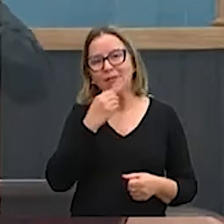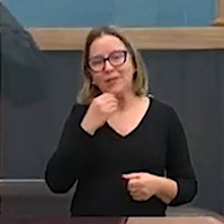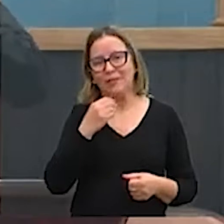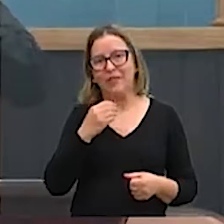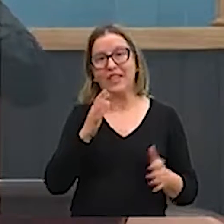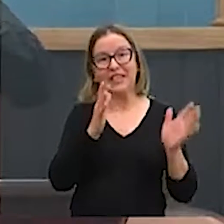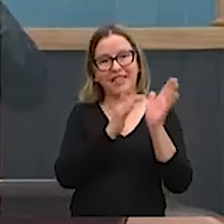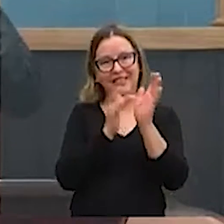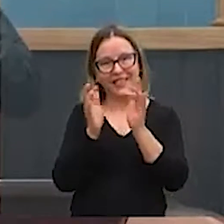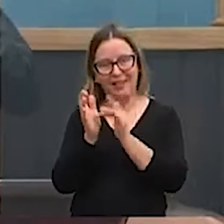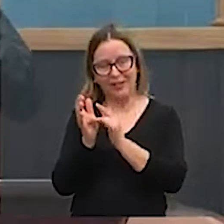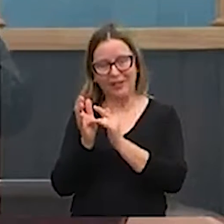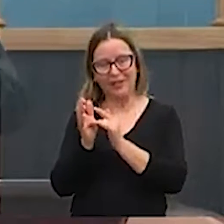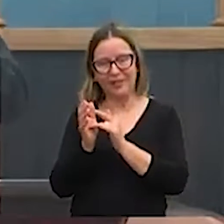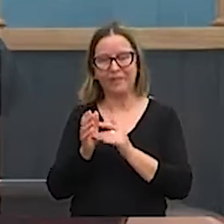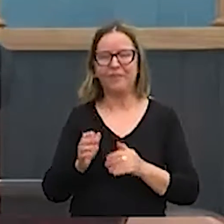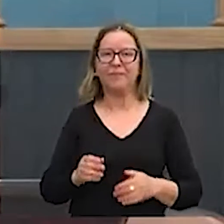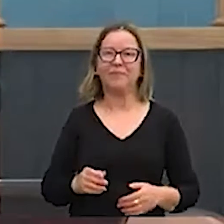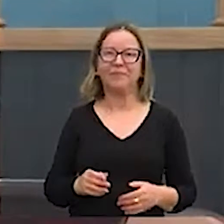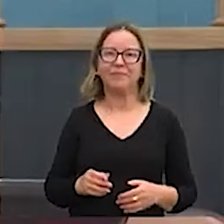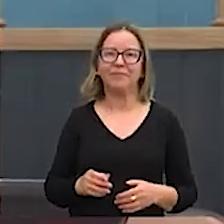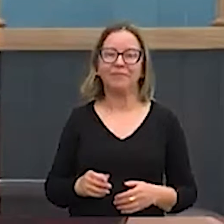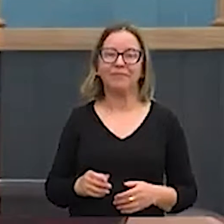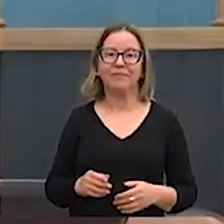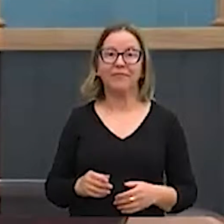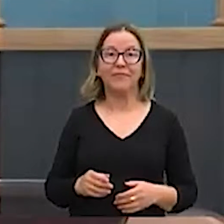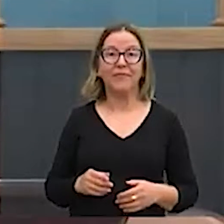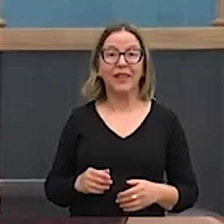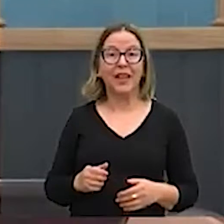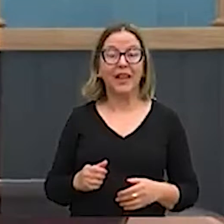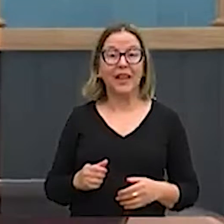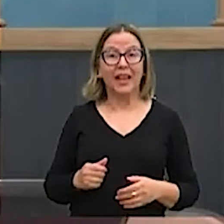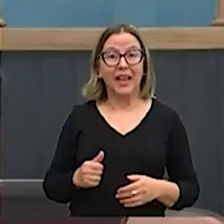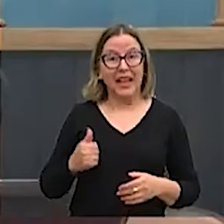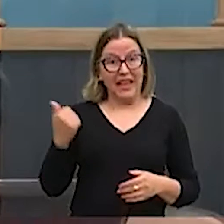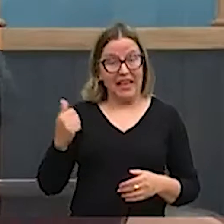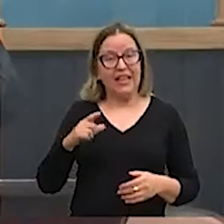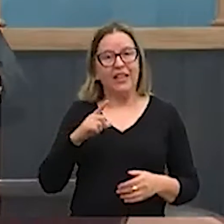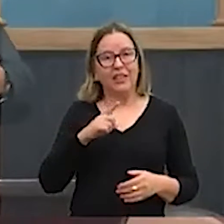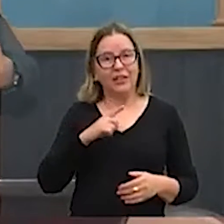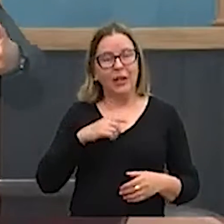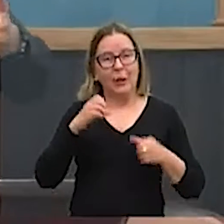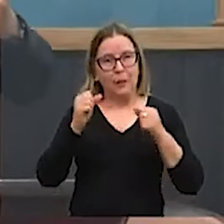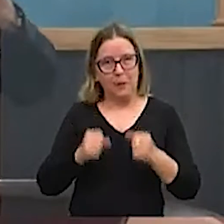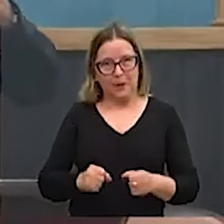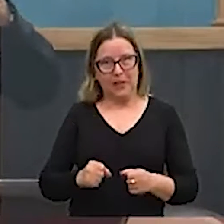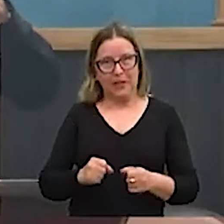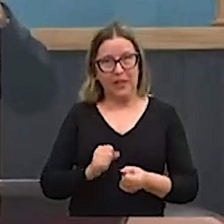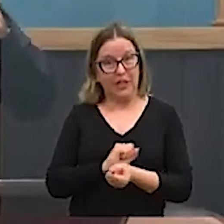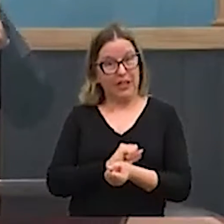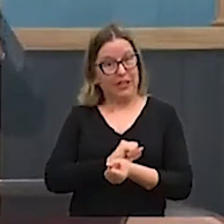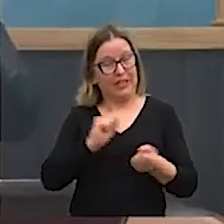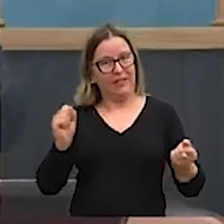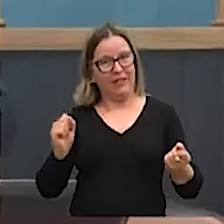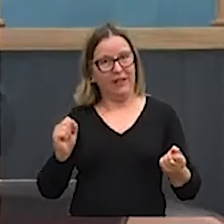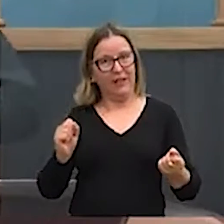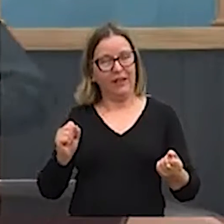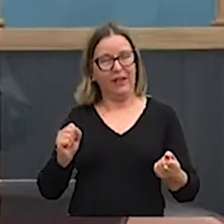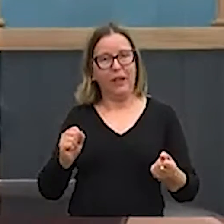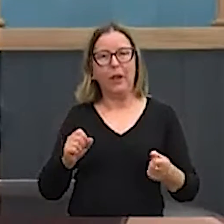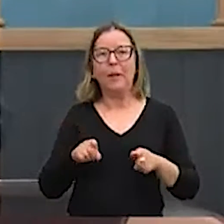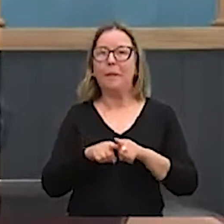Tendo todo o poder de sair daquela crise e sabendo que ele veio para